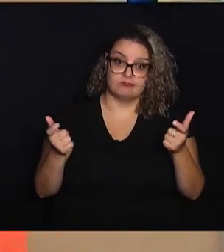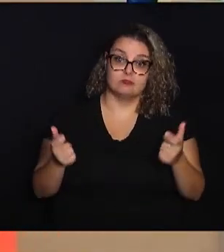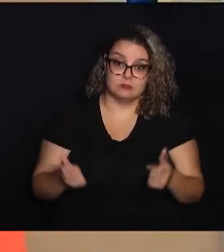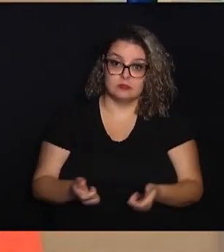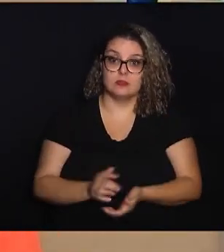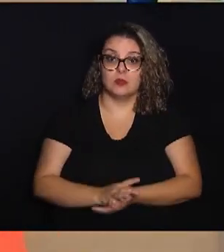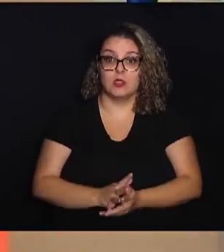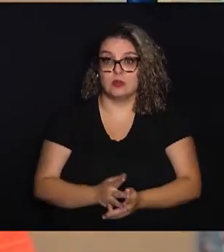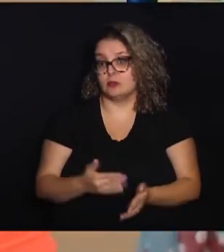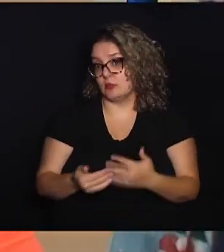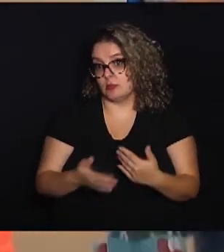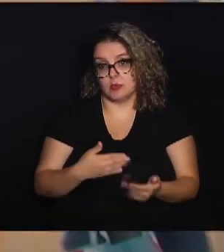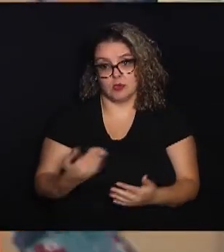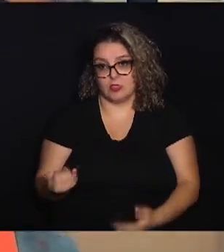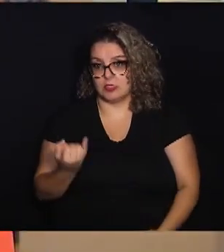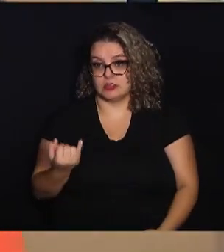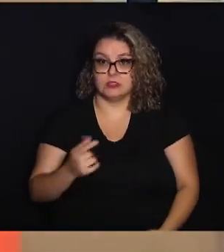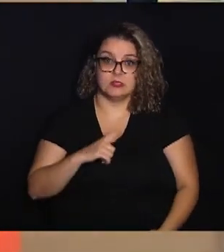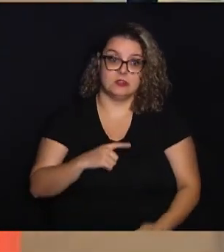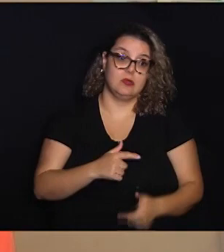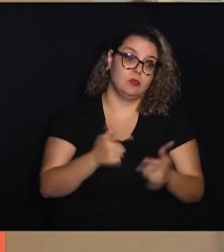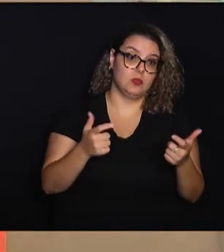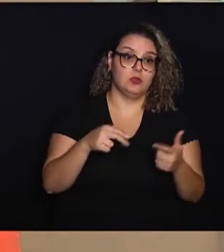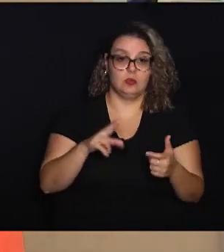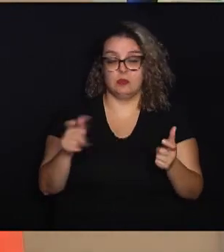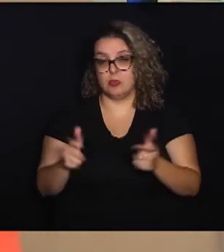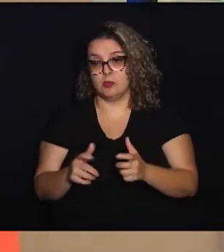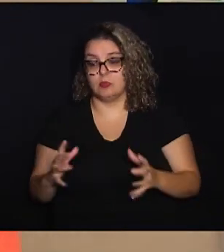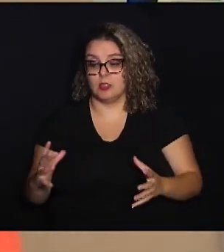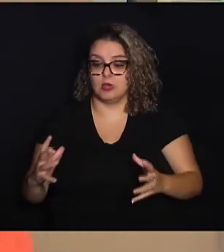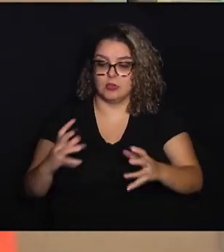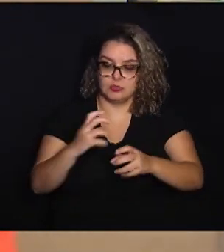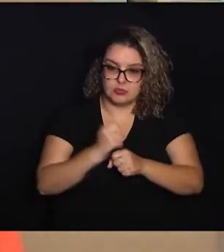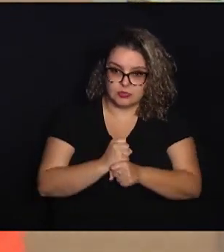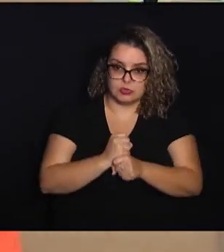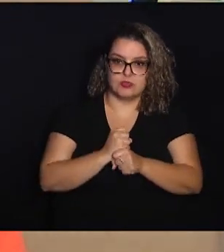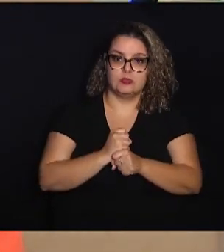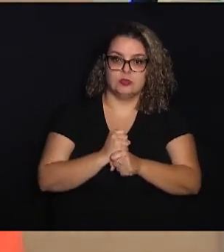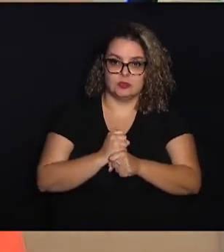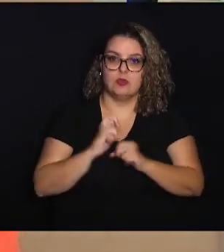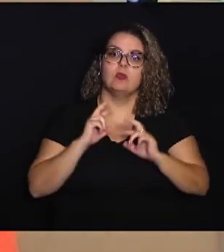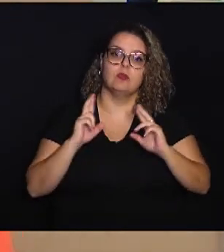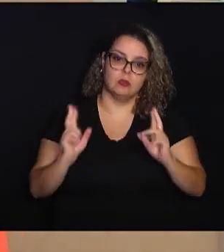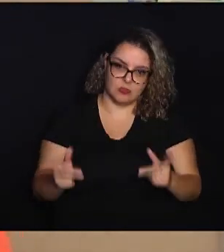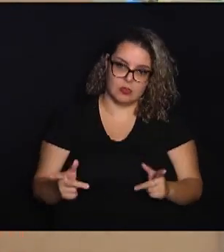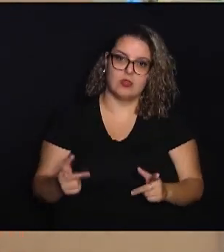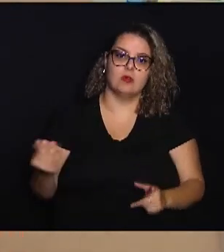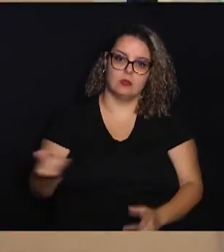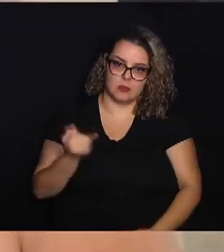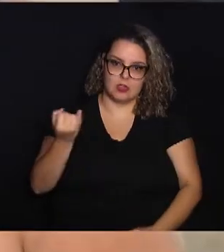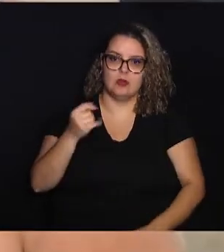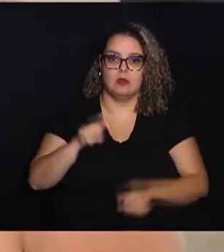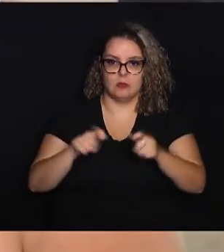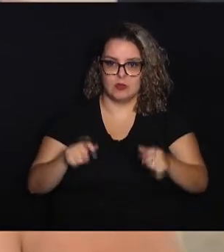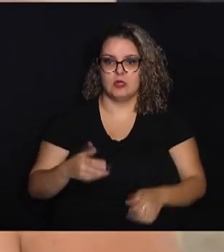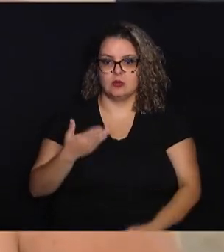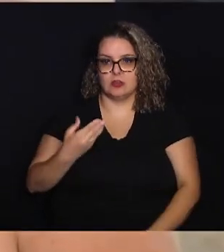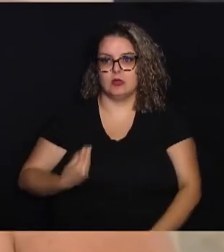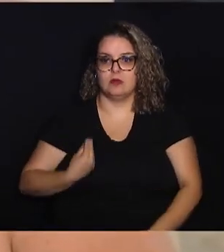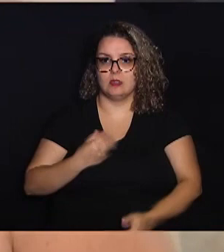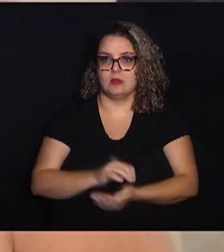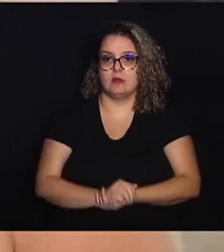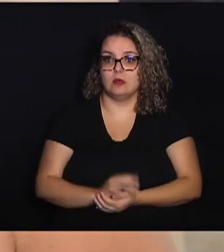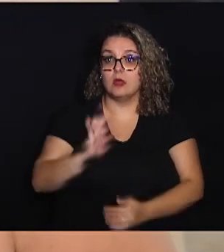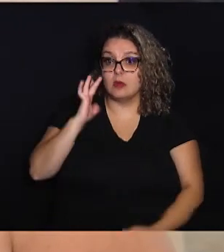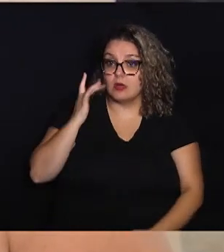né? Não importa se você tem muito ou tem pouco, juntando de todo mundo dá uma diferença fundamental para o pessoal que está lá. Eu acho que a gente, como